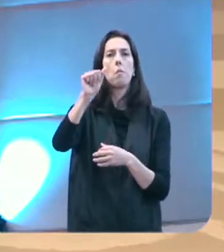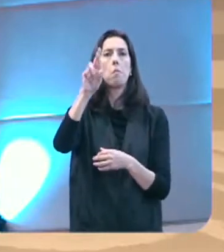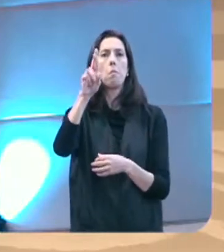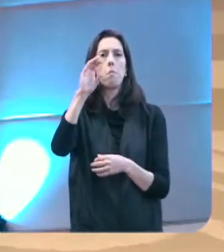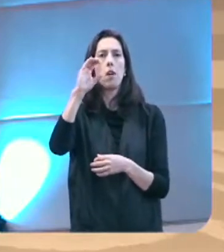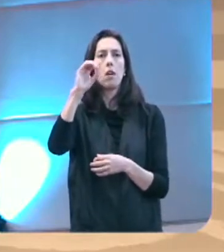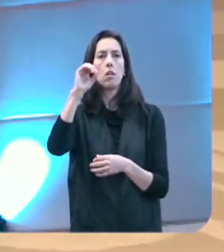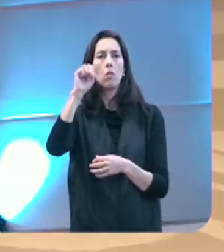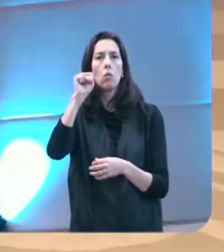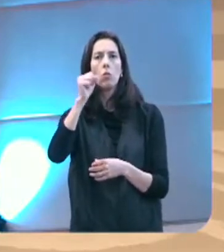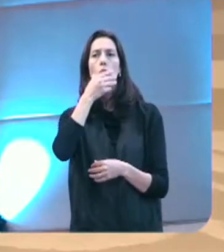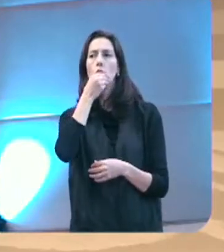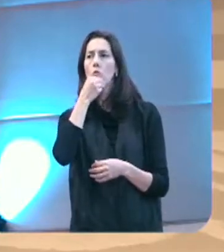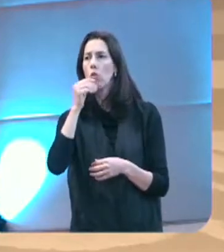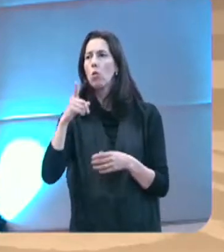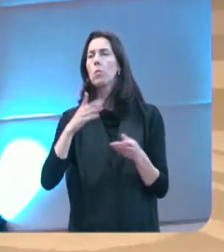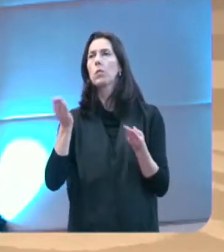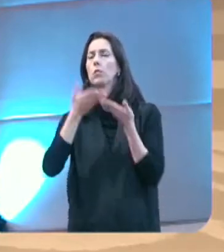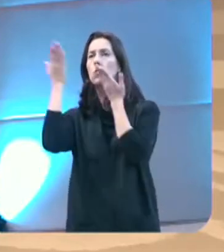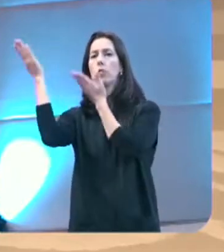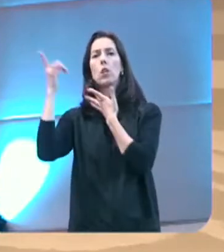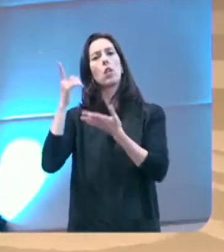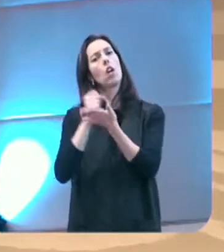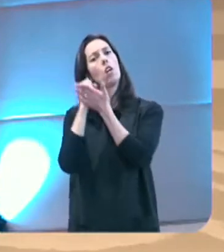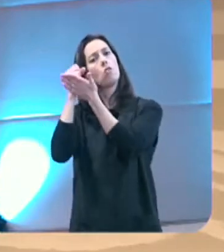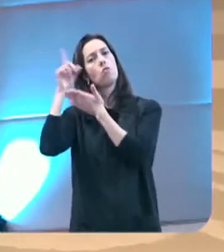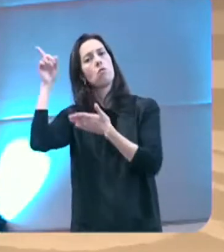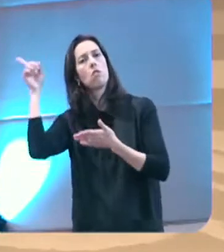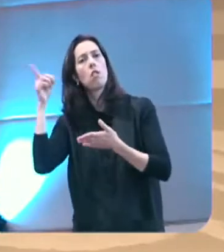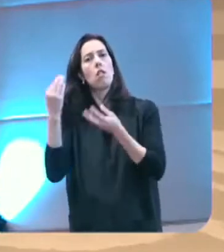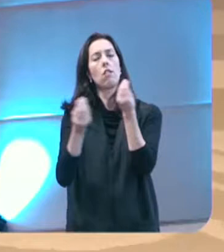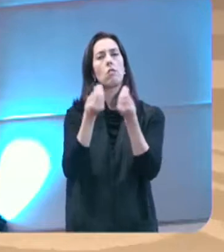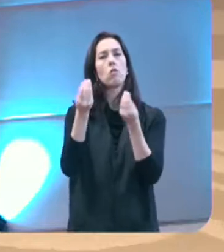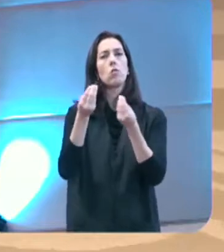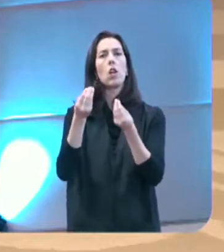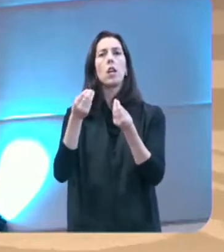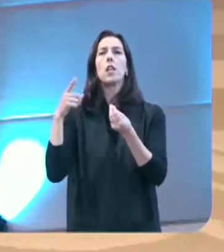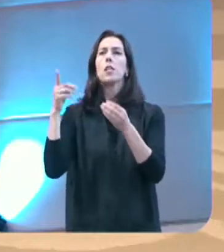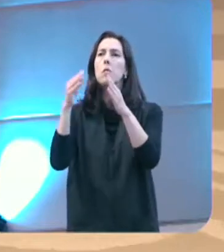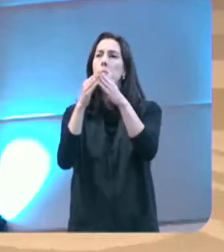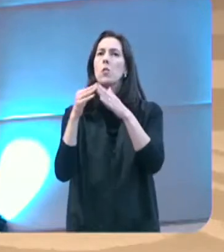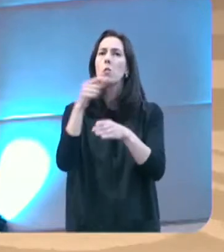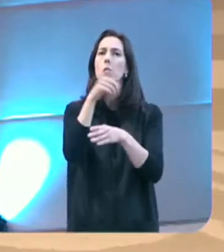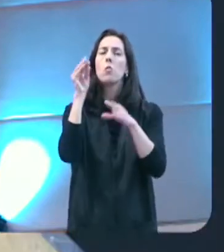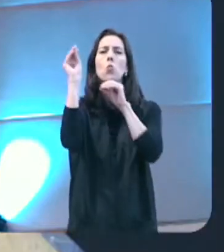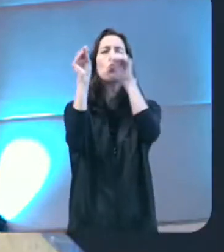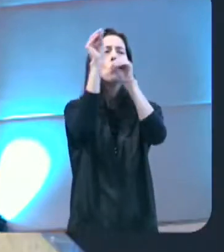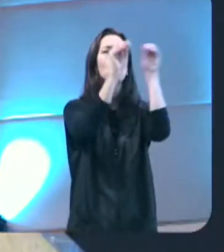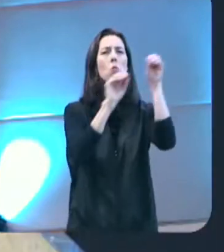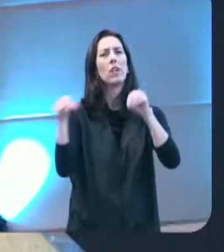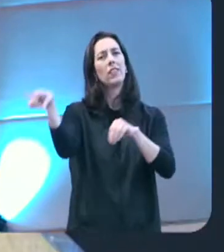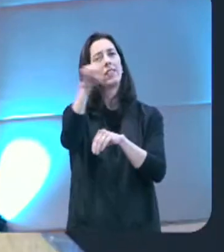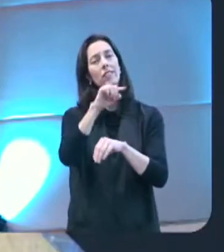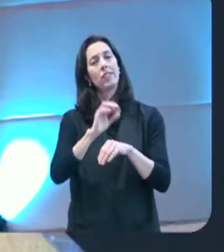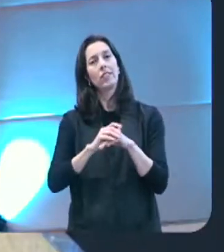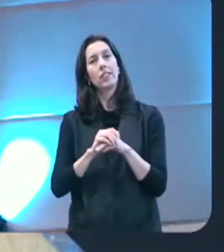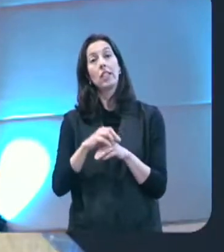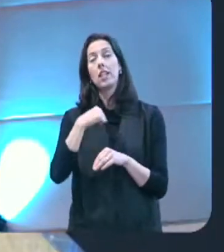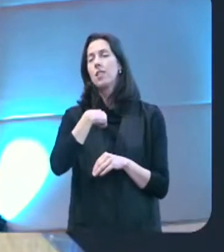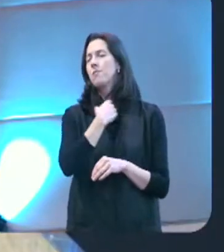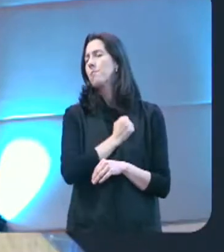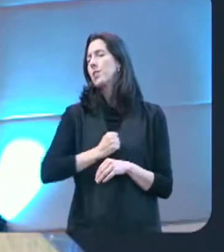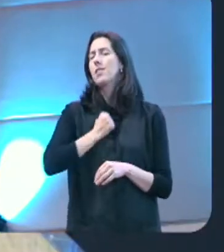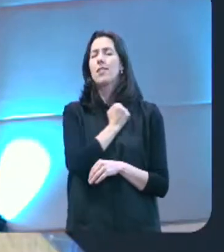Gabriel, que me pediram para vos mandar um grande beijinho. E eles estão cheios de